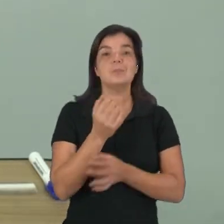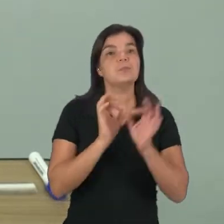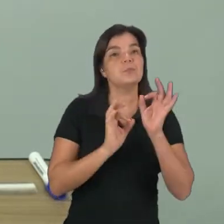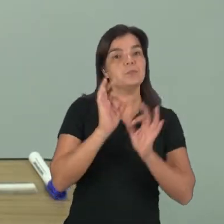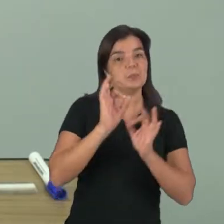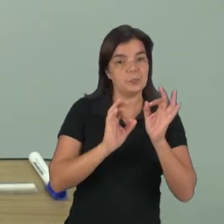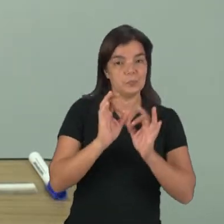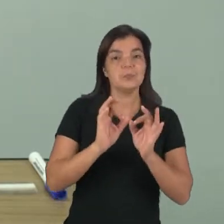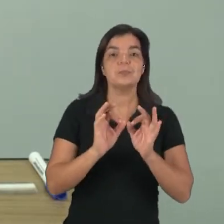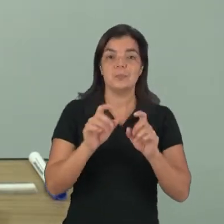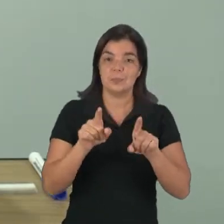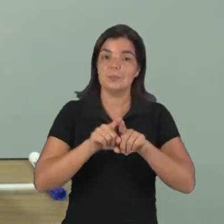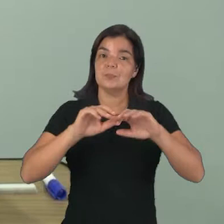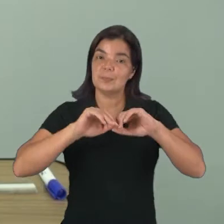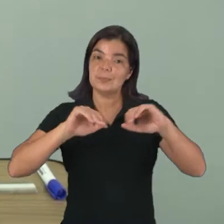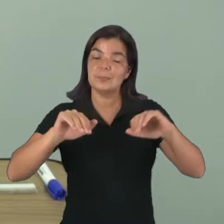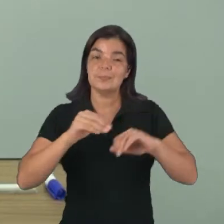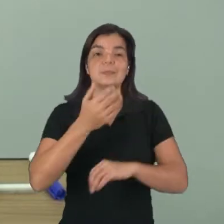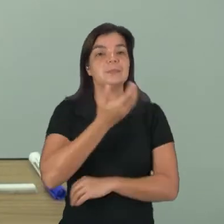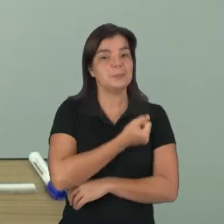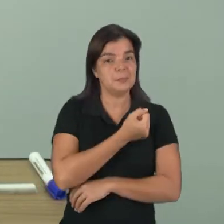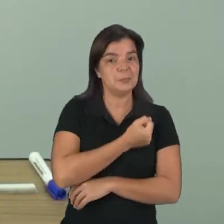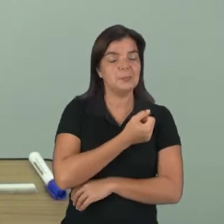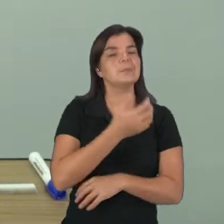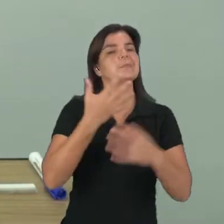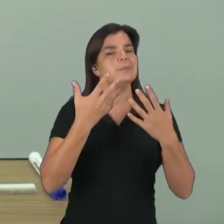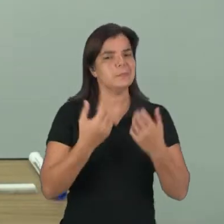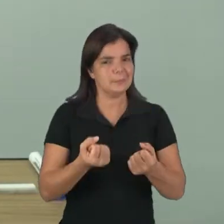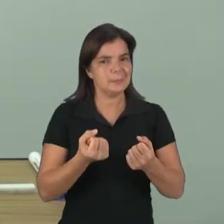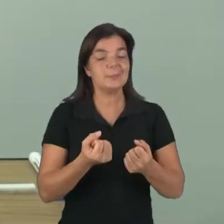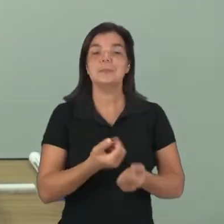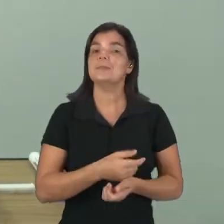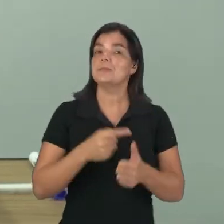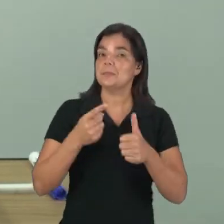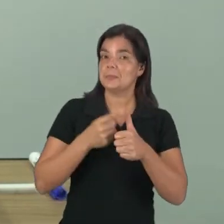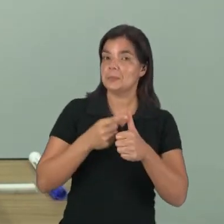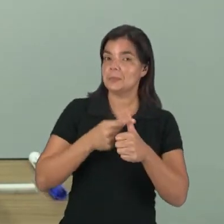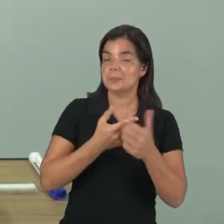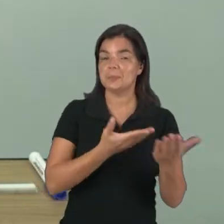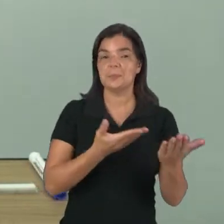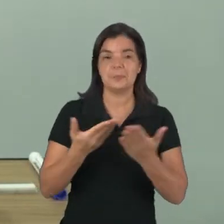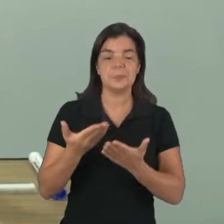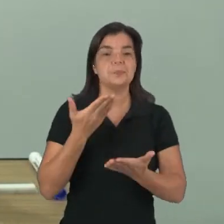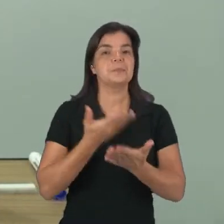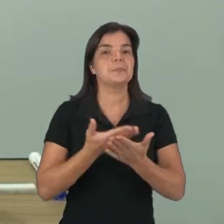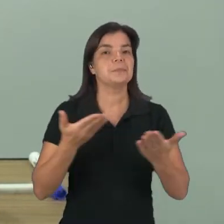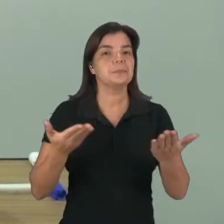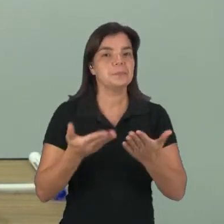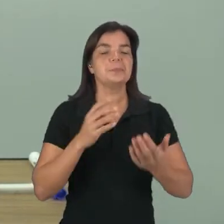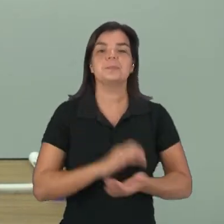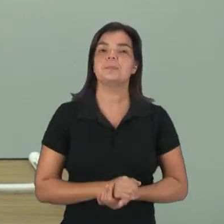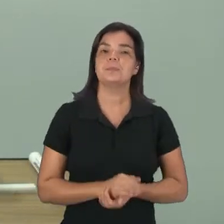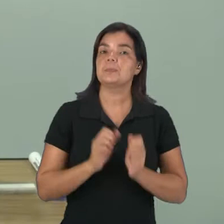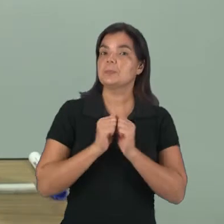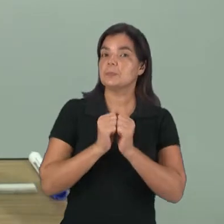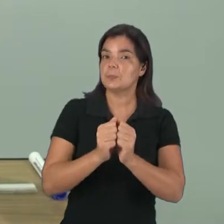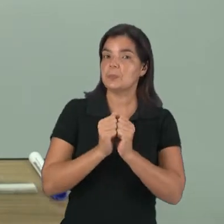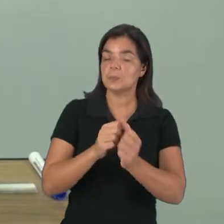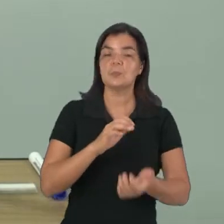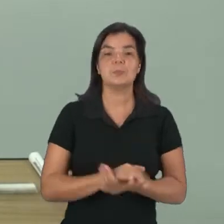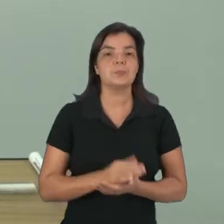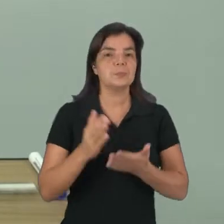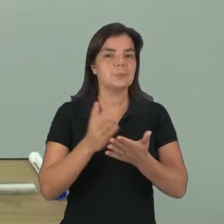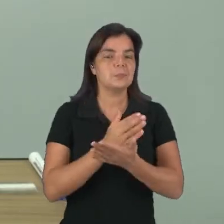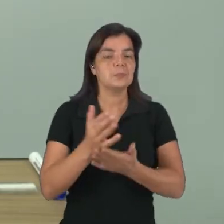números, vocês topariam? Muito bem, então venham comigo porque é o primeiro momento da nossa aula de hoje. Nós vamos juntos aqui compor